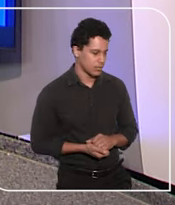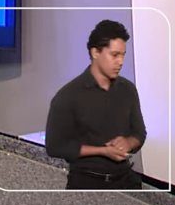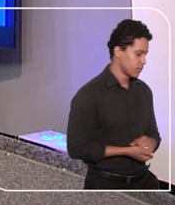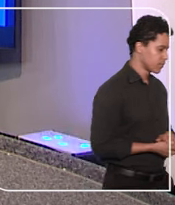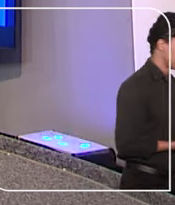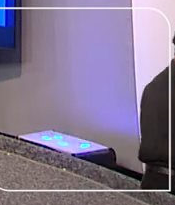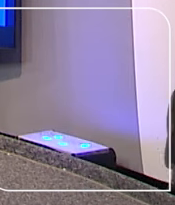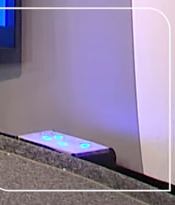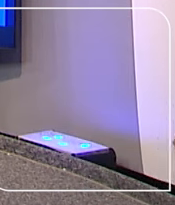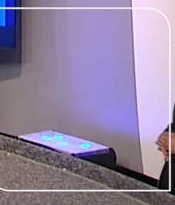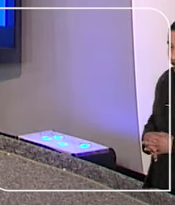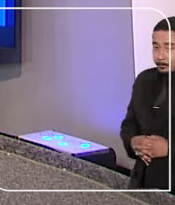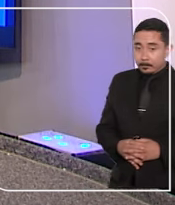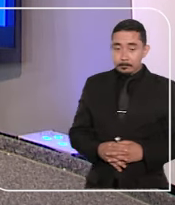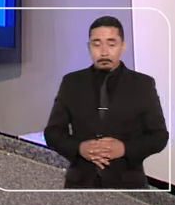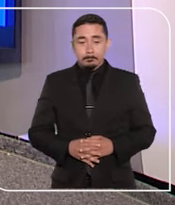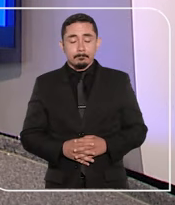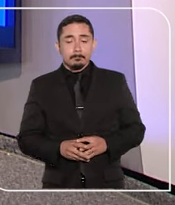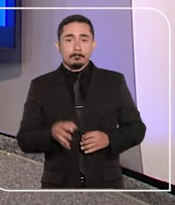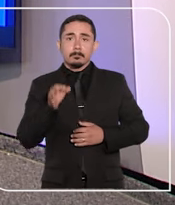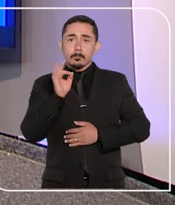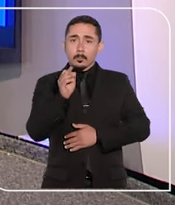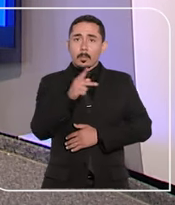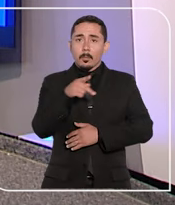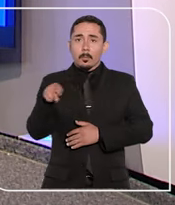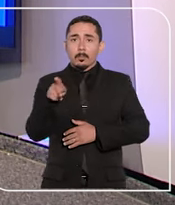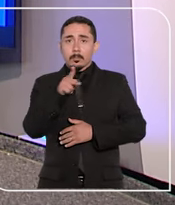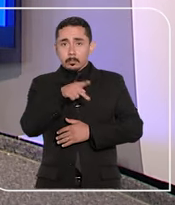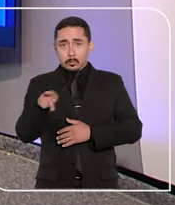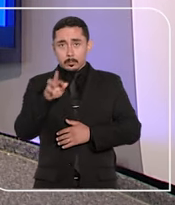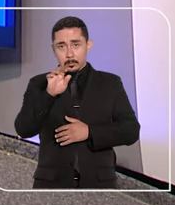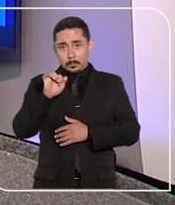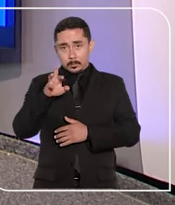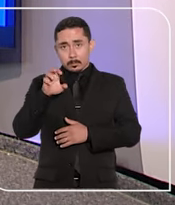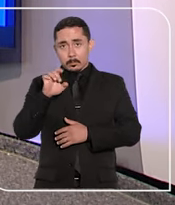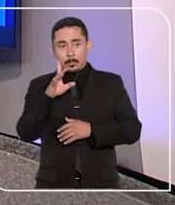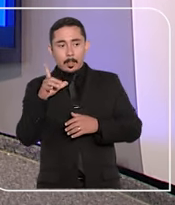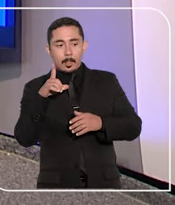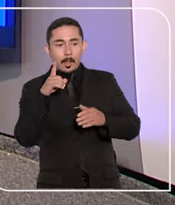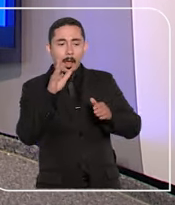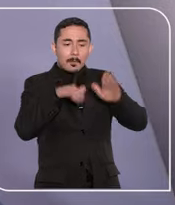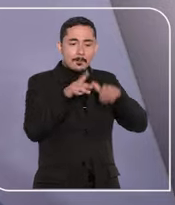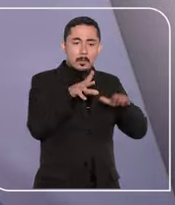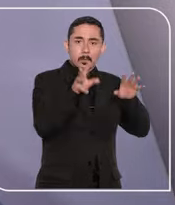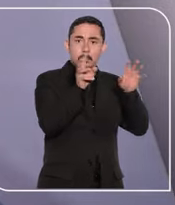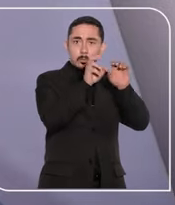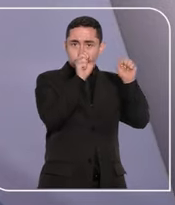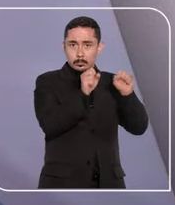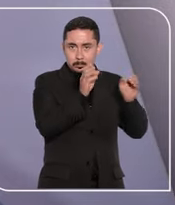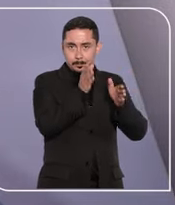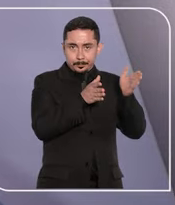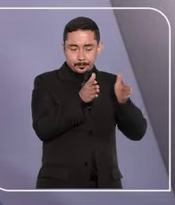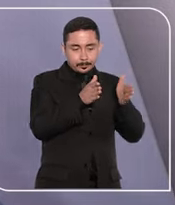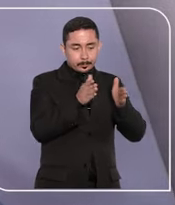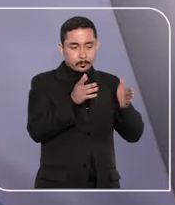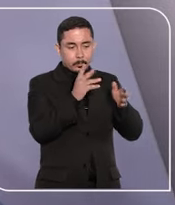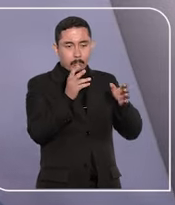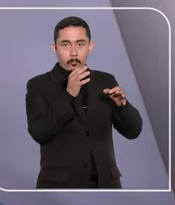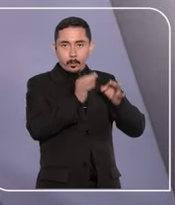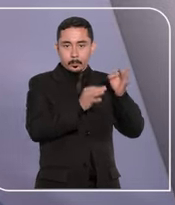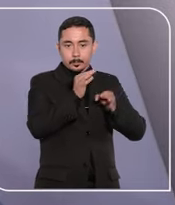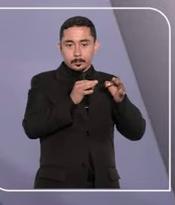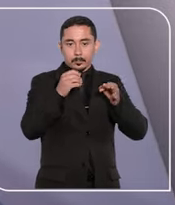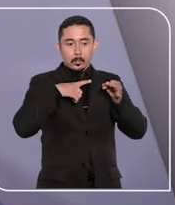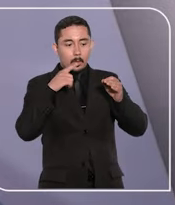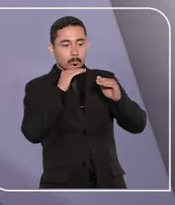Certo. Professor Guilherme, durante as sessões de julgamento, existe aí algum tipo de hierarquia entre